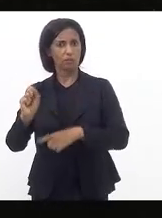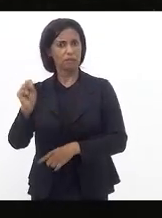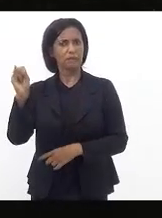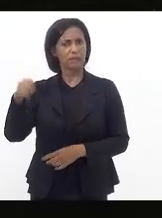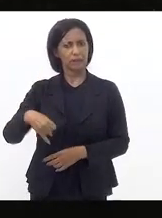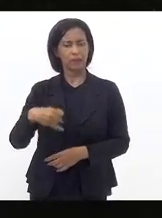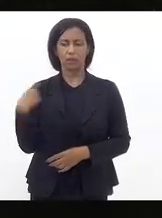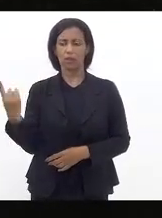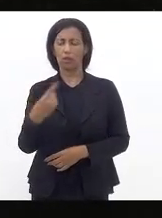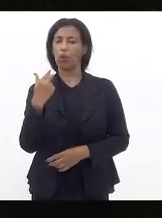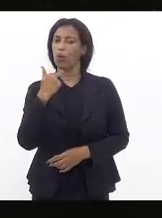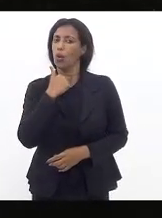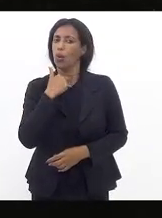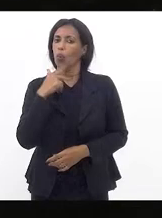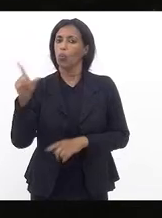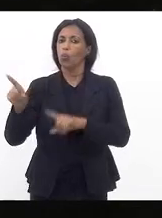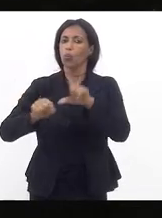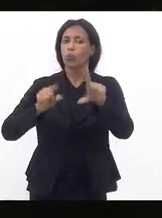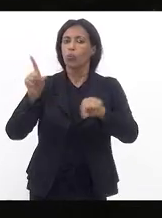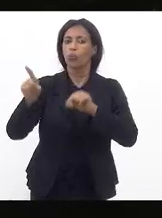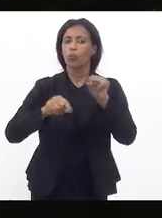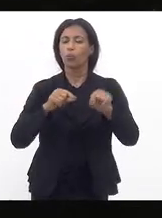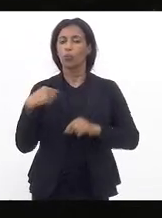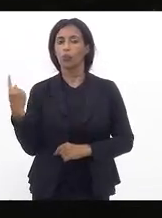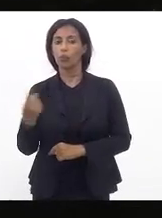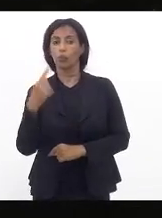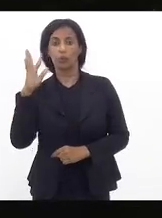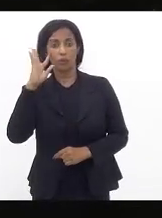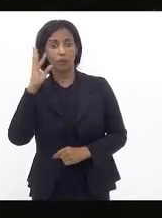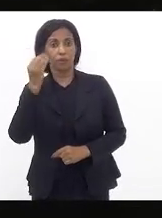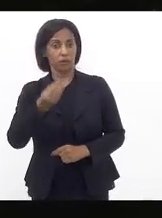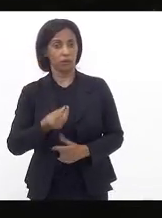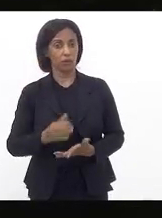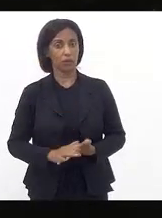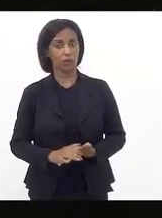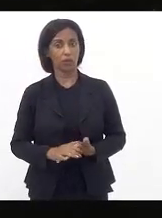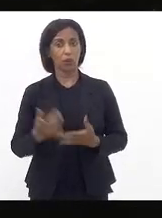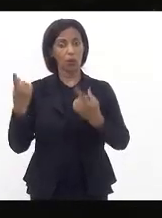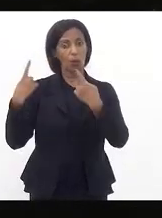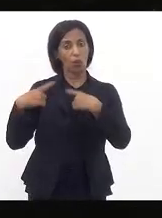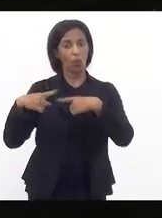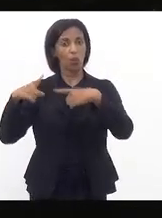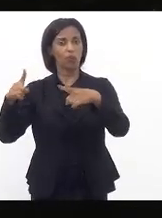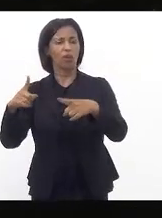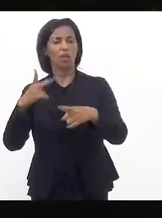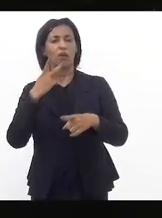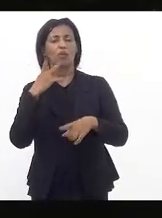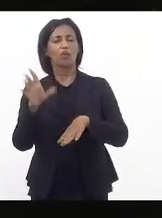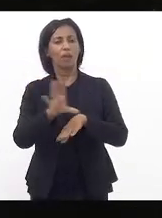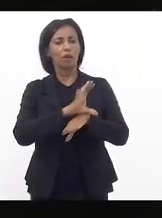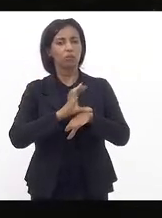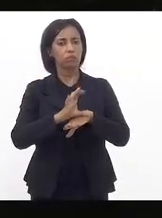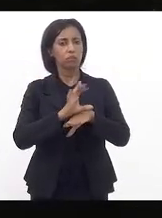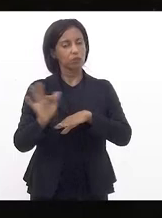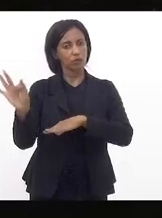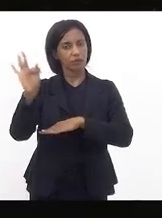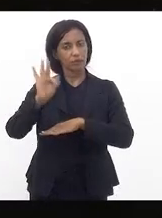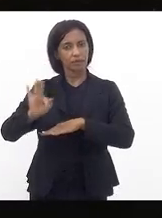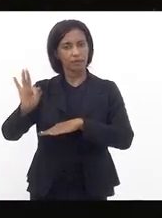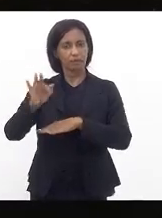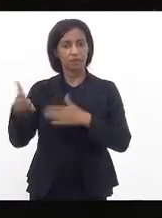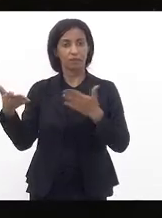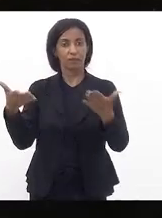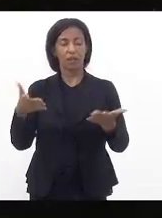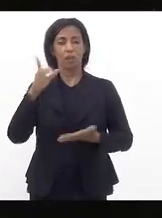nós não podemos optar por nossas decisões contrariando o que diz a constituição federal